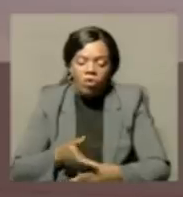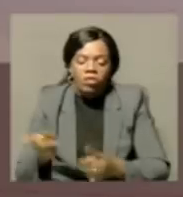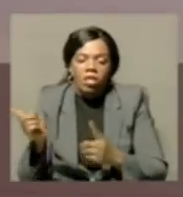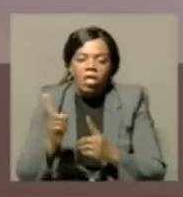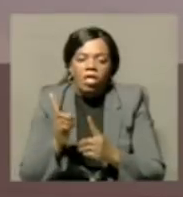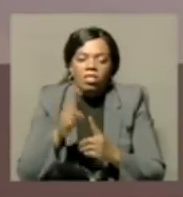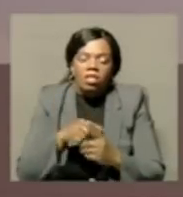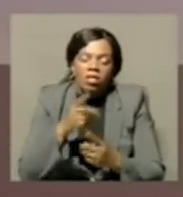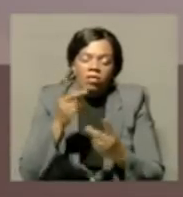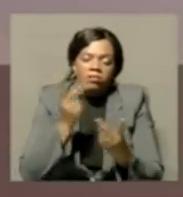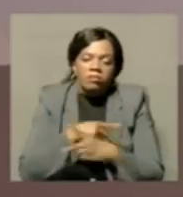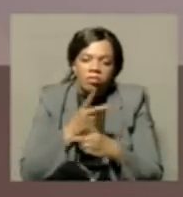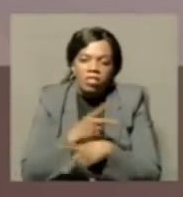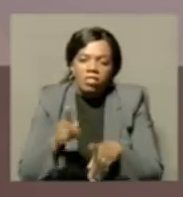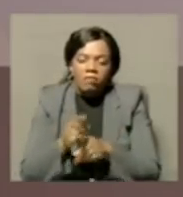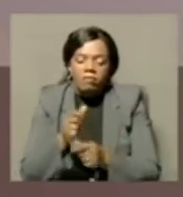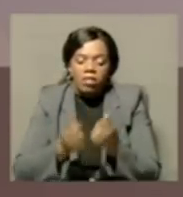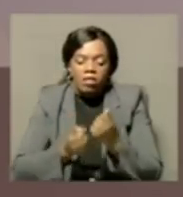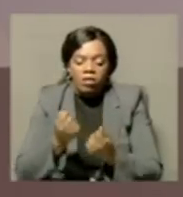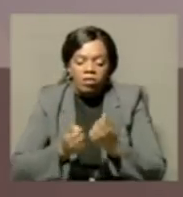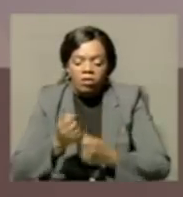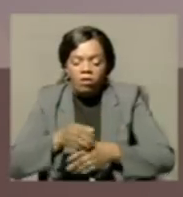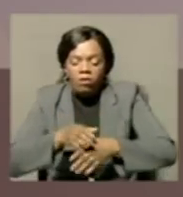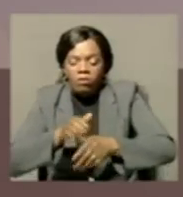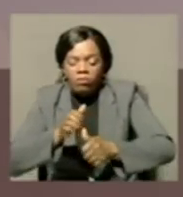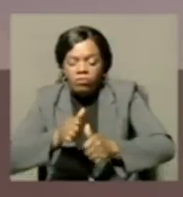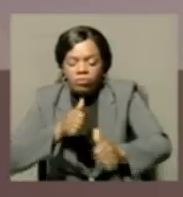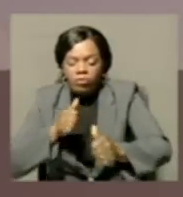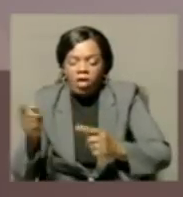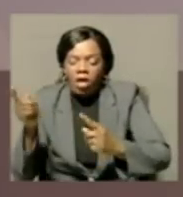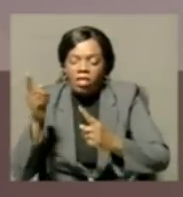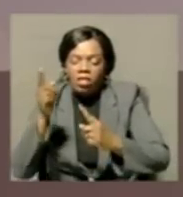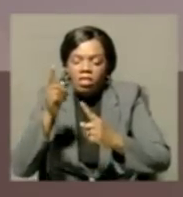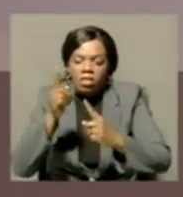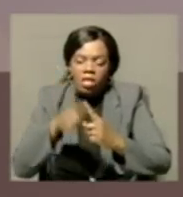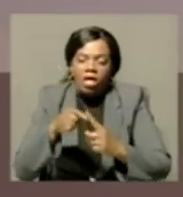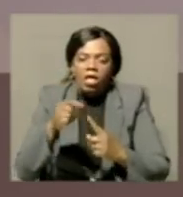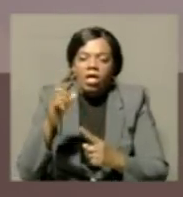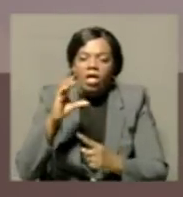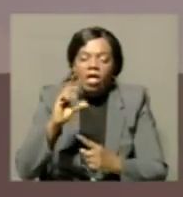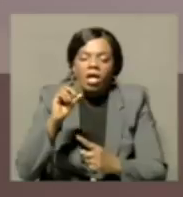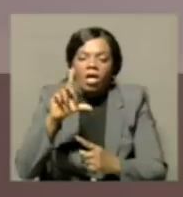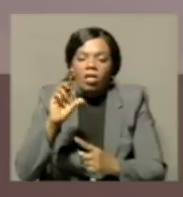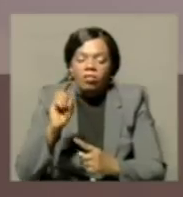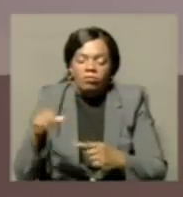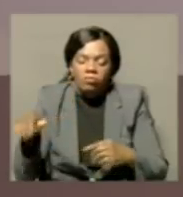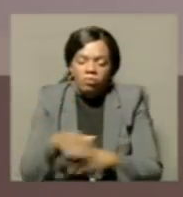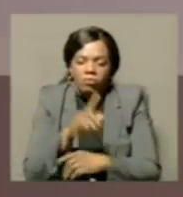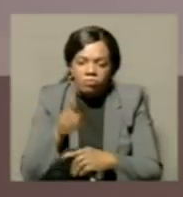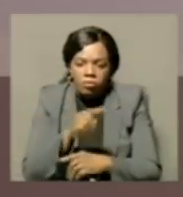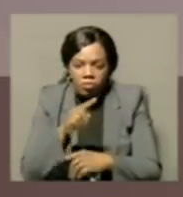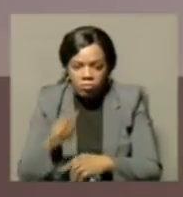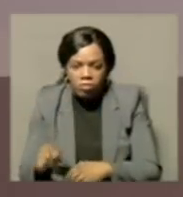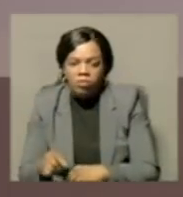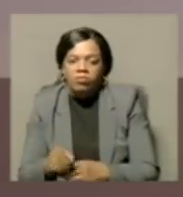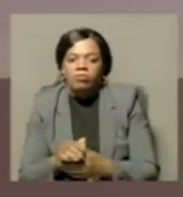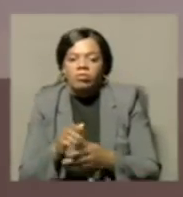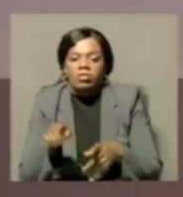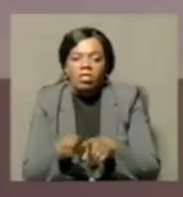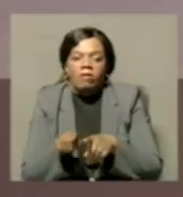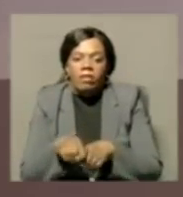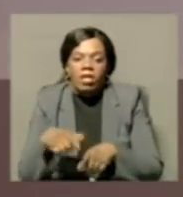do Zango Calumbo, em toda a sua extensão, Rua 11 de Novembro, em toda a sua extensão.